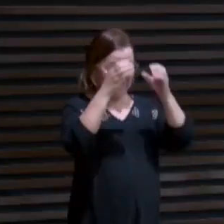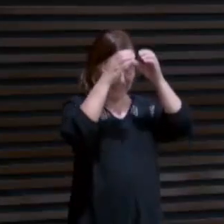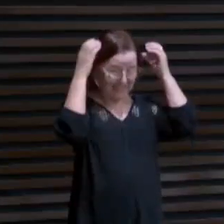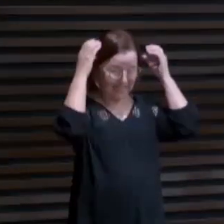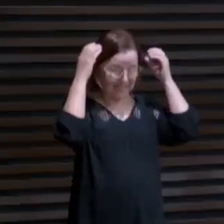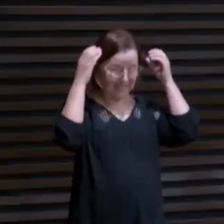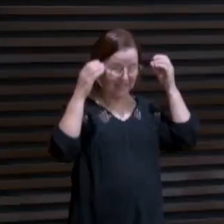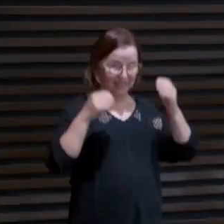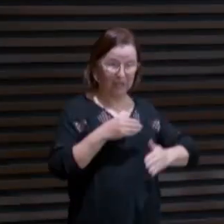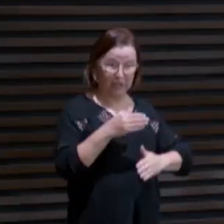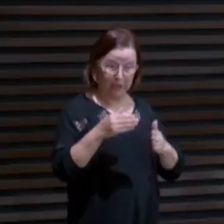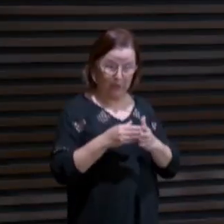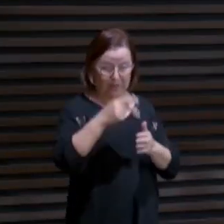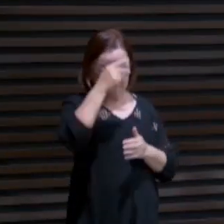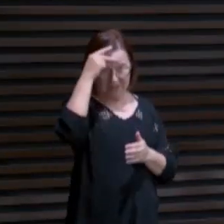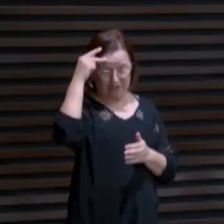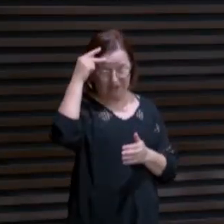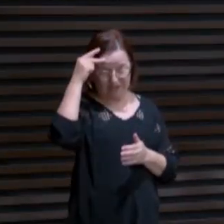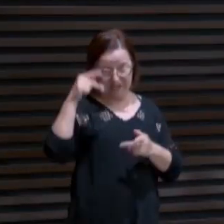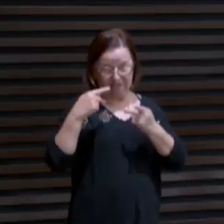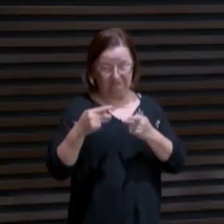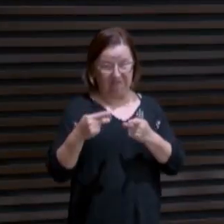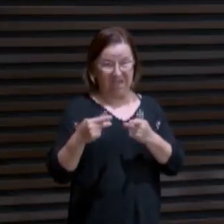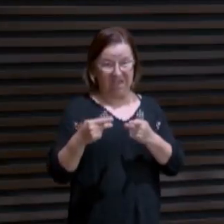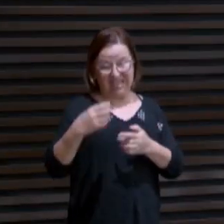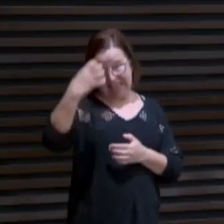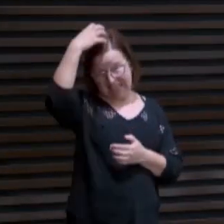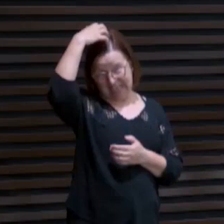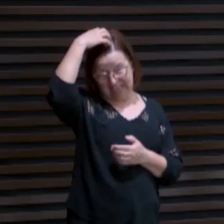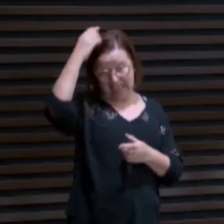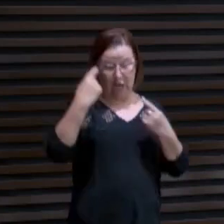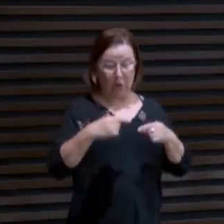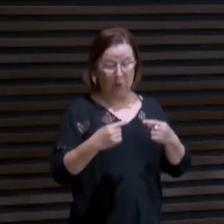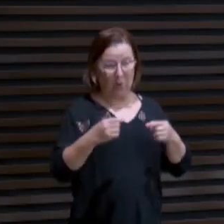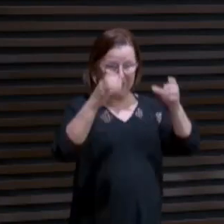César. Pilatos estava querendo soltar.